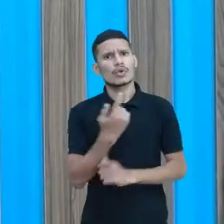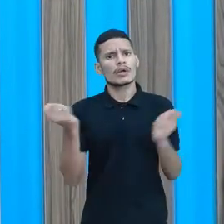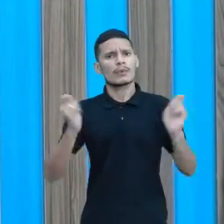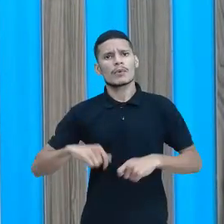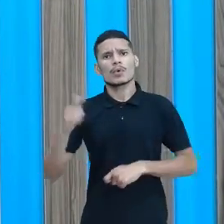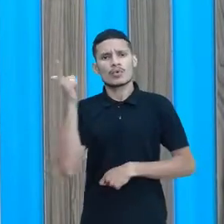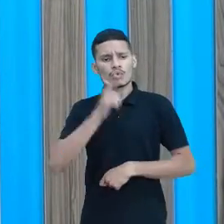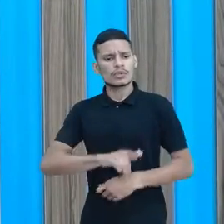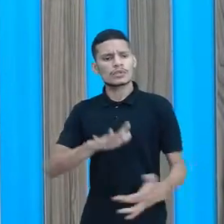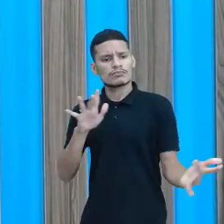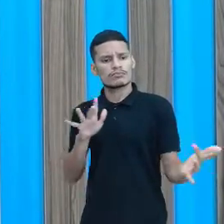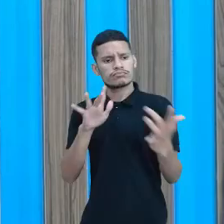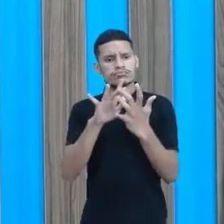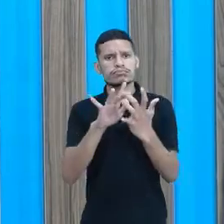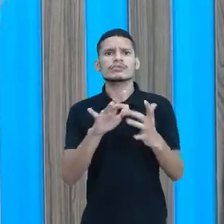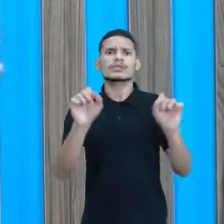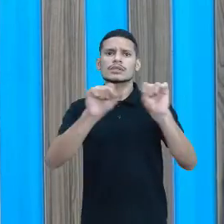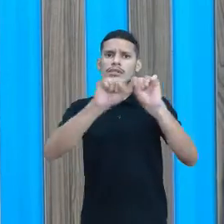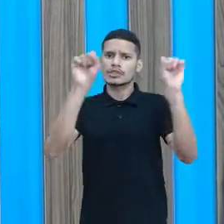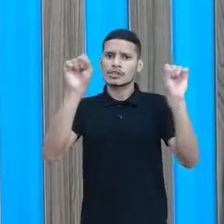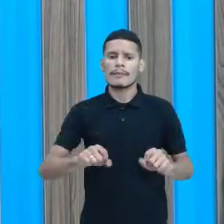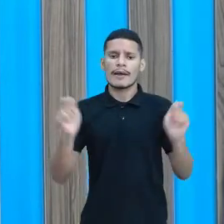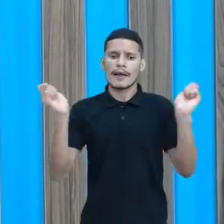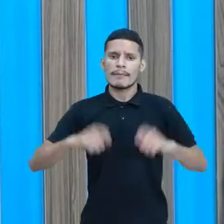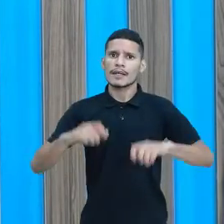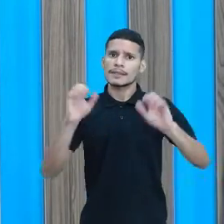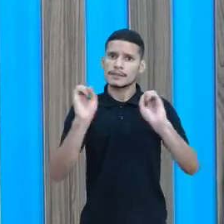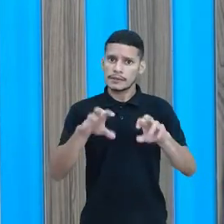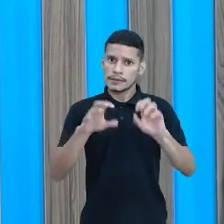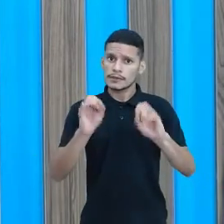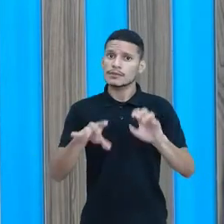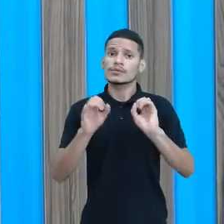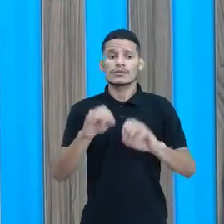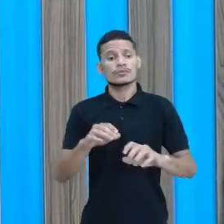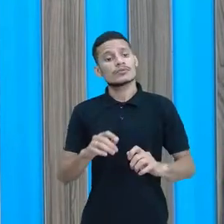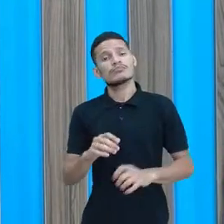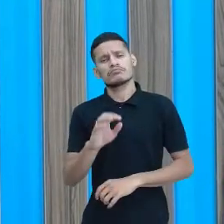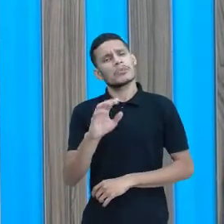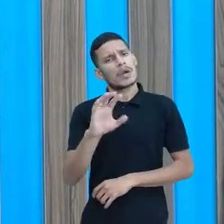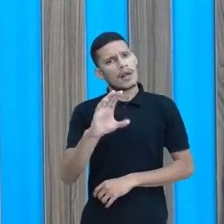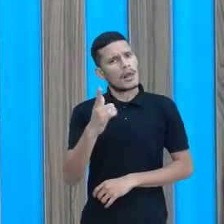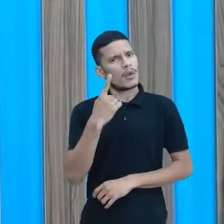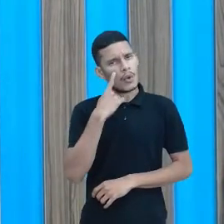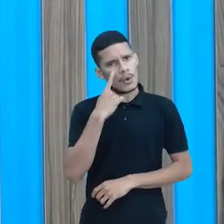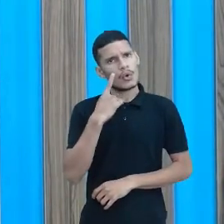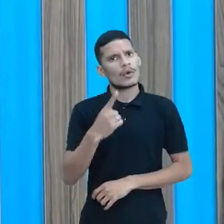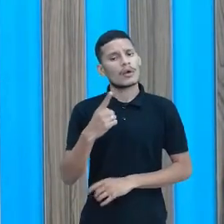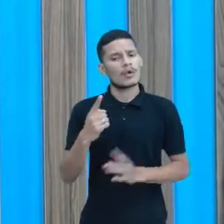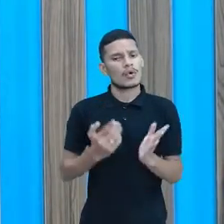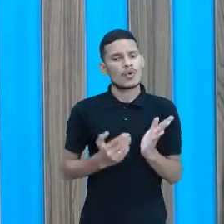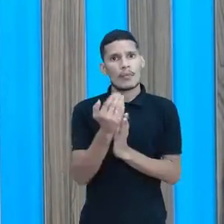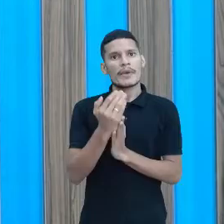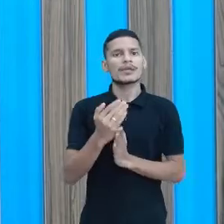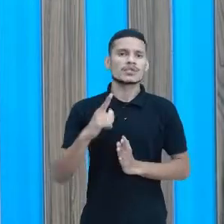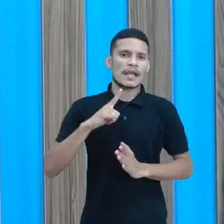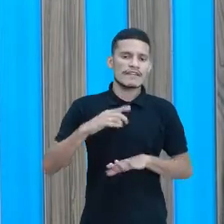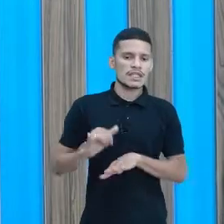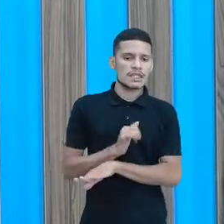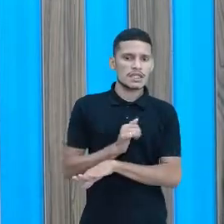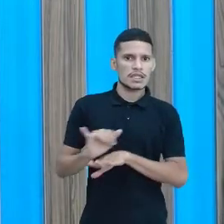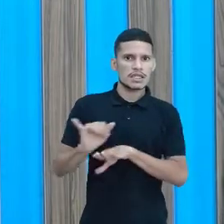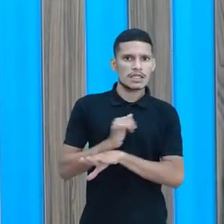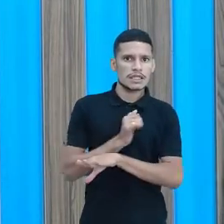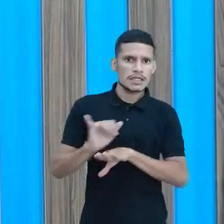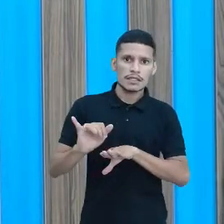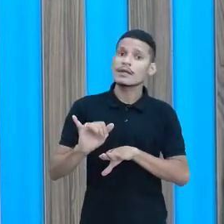ter um sistema de ensino, claro que a priori foi um pouco improvisado, né? Mas